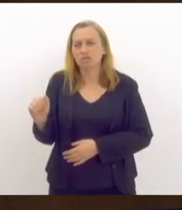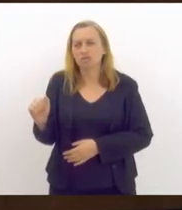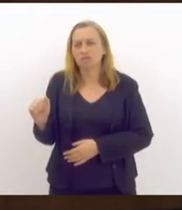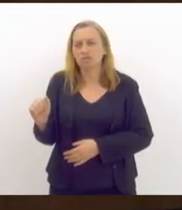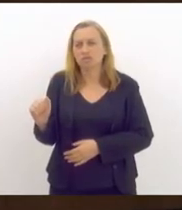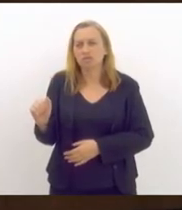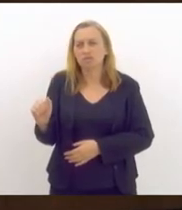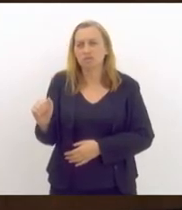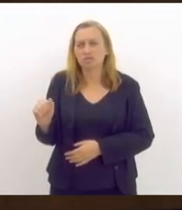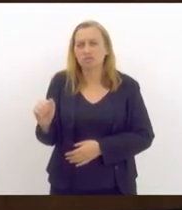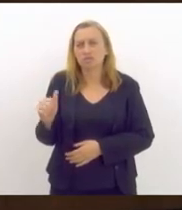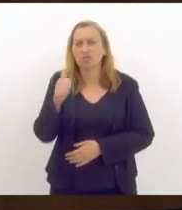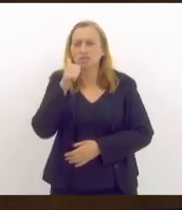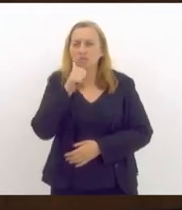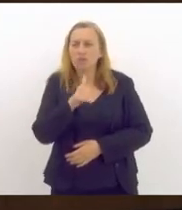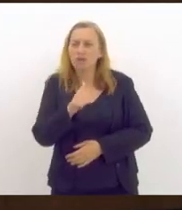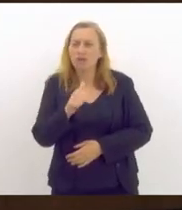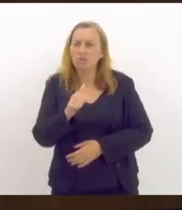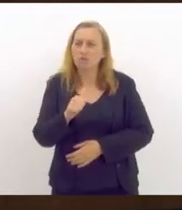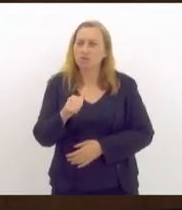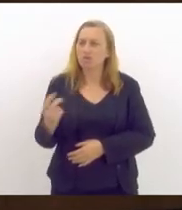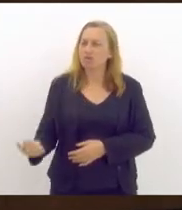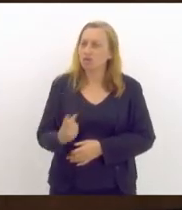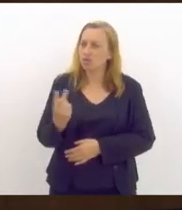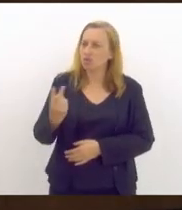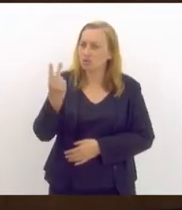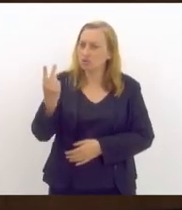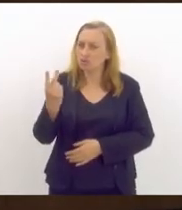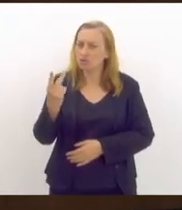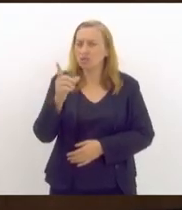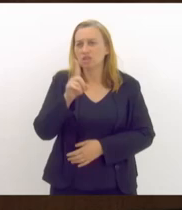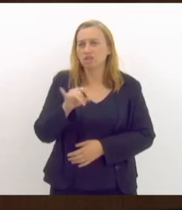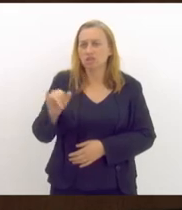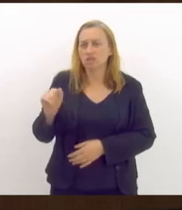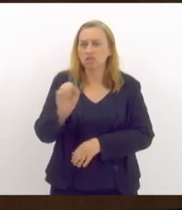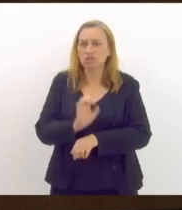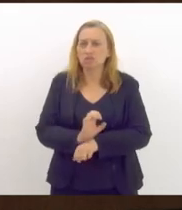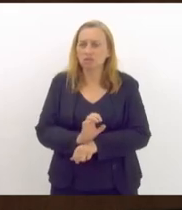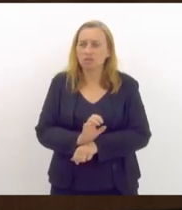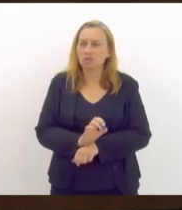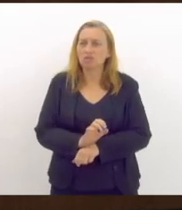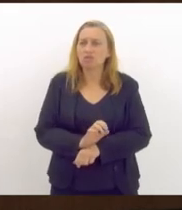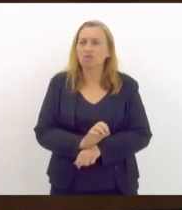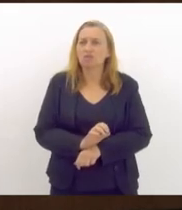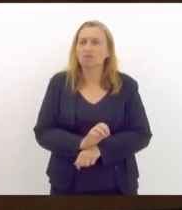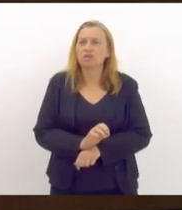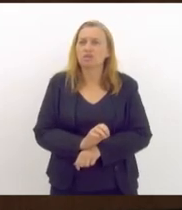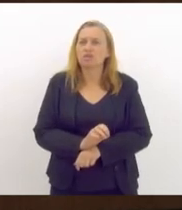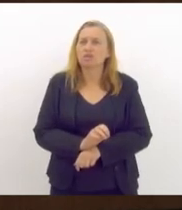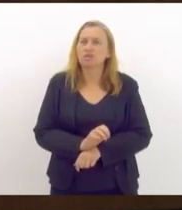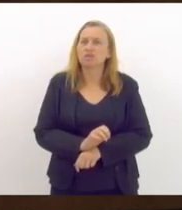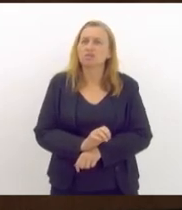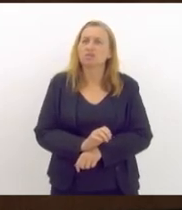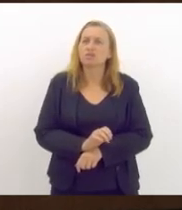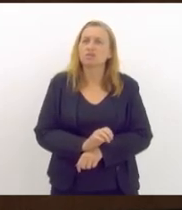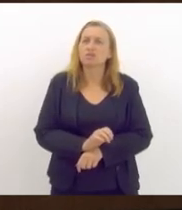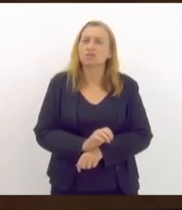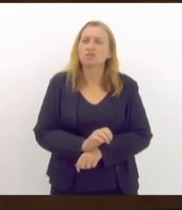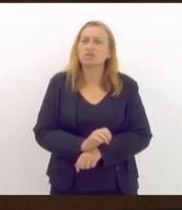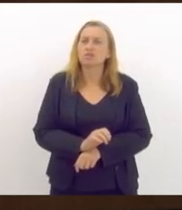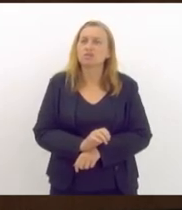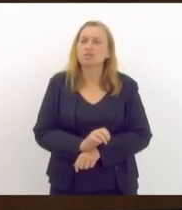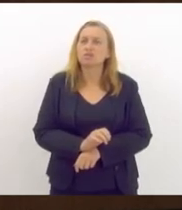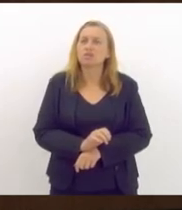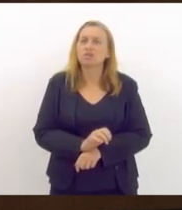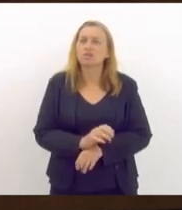o dia da mulher heroína de Estadual da mulher heroína e a gente contemplar essa essa Guerreira